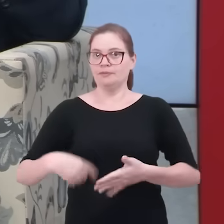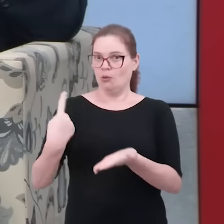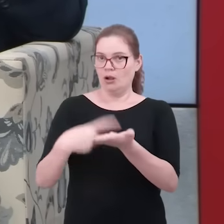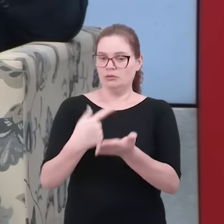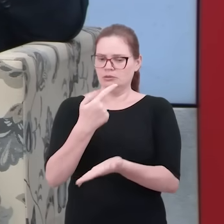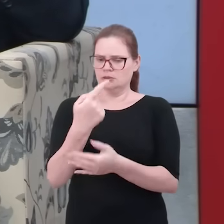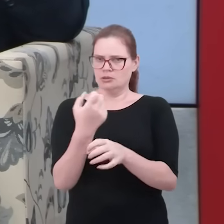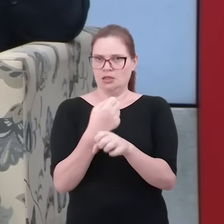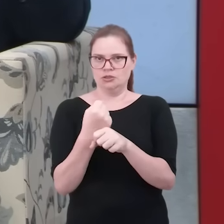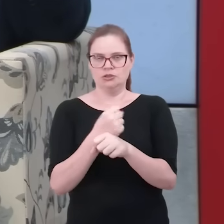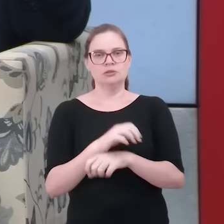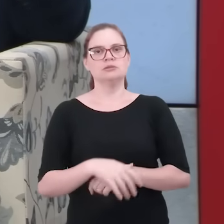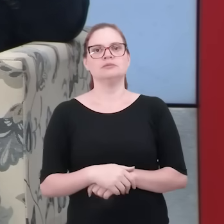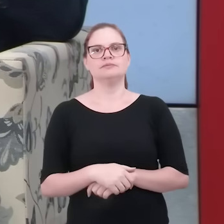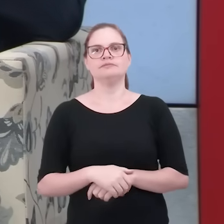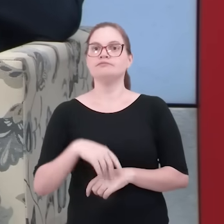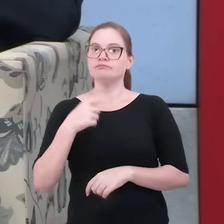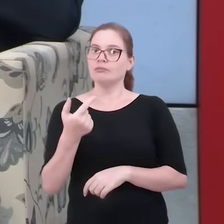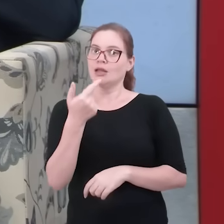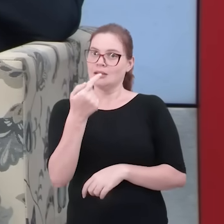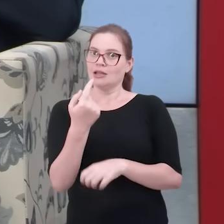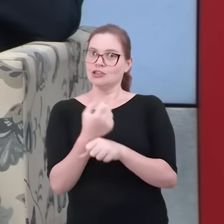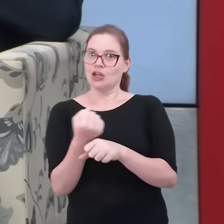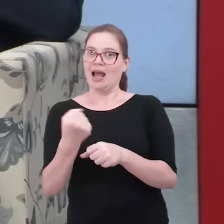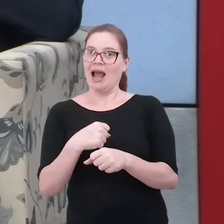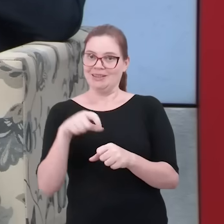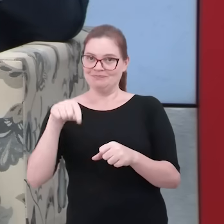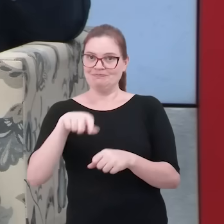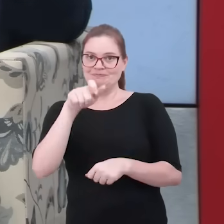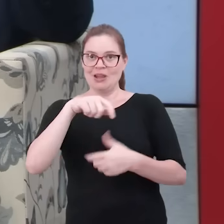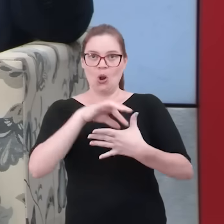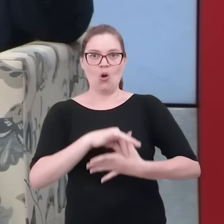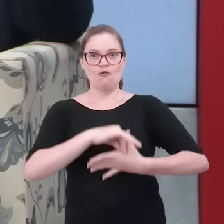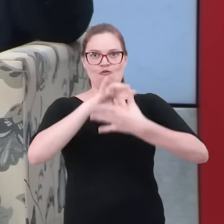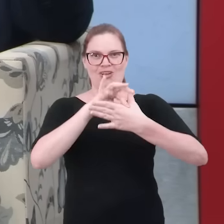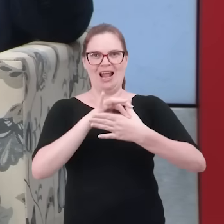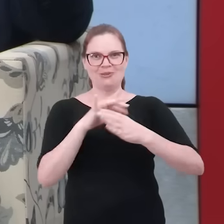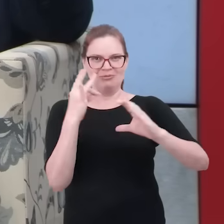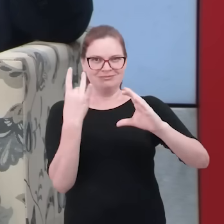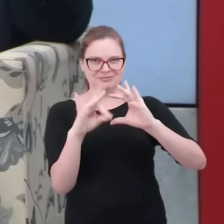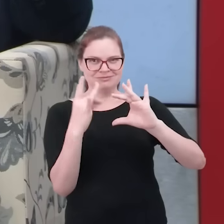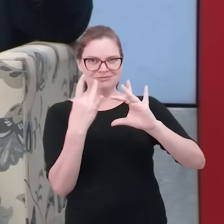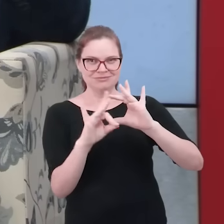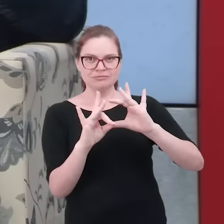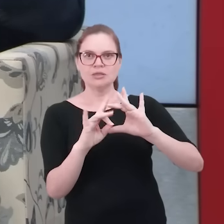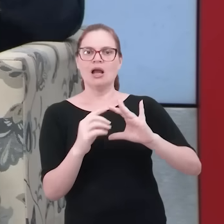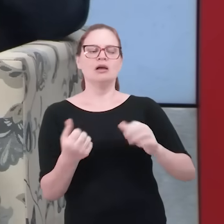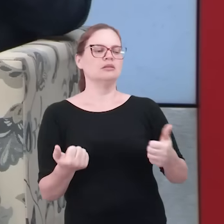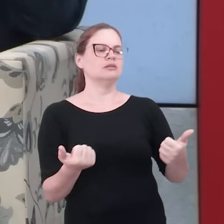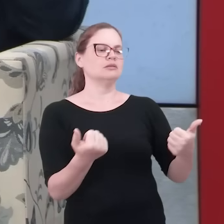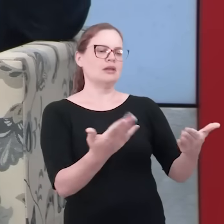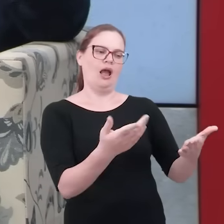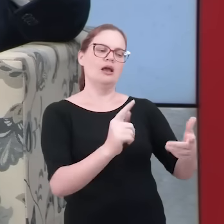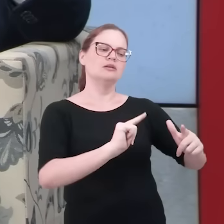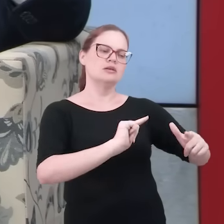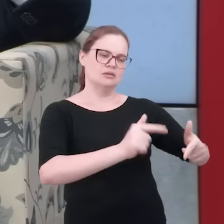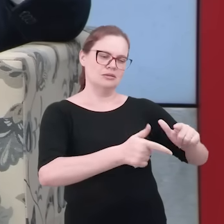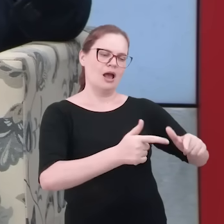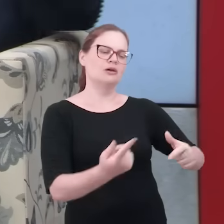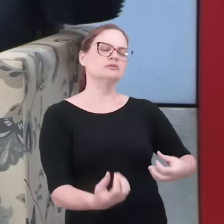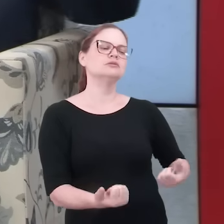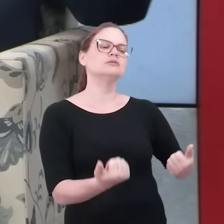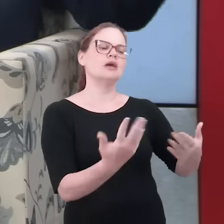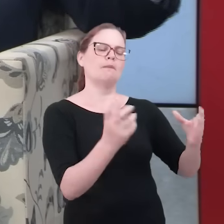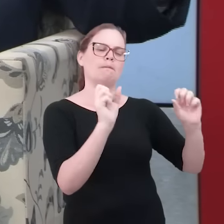Nesse acordo, o anticristo devolve as terras. Esse grande governador, digamos assim, devolve as terras de